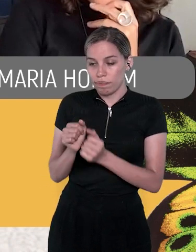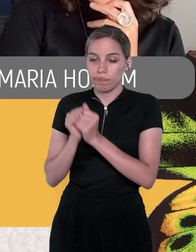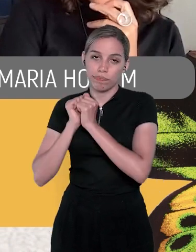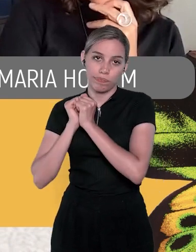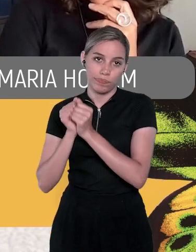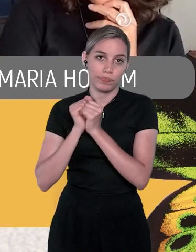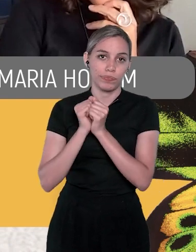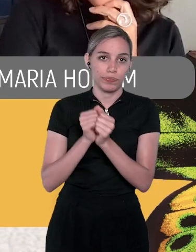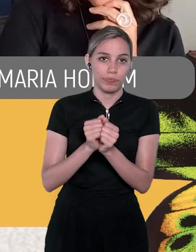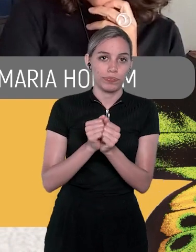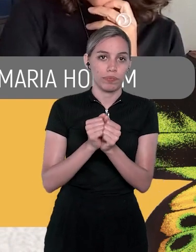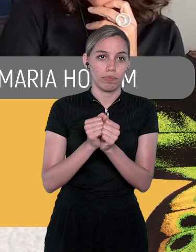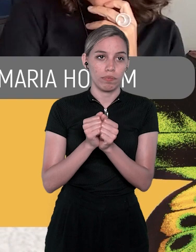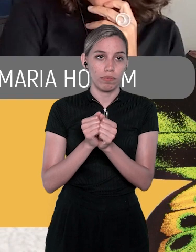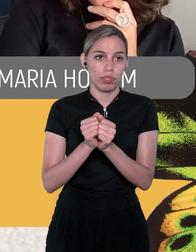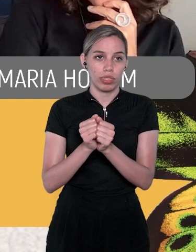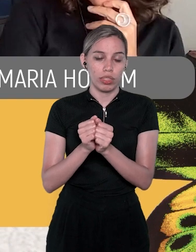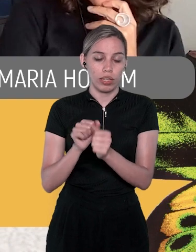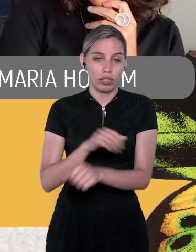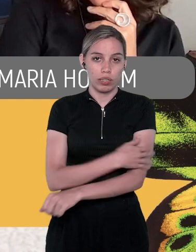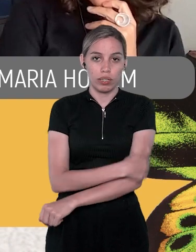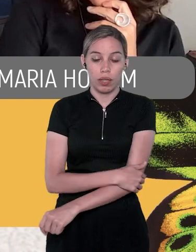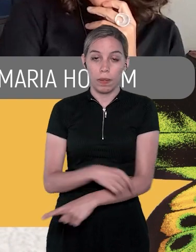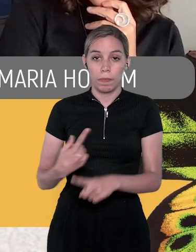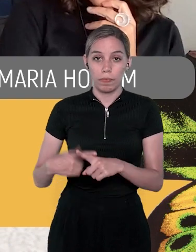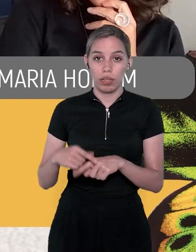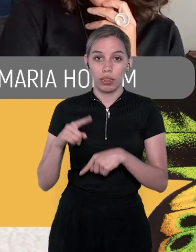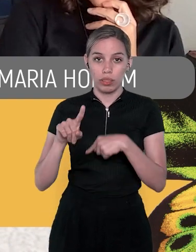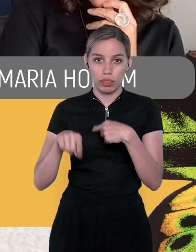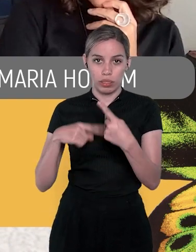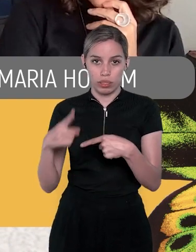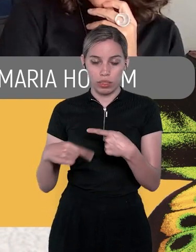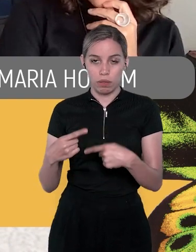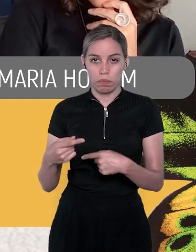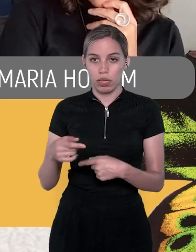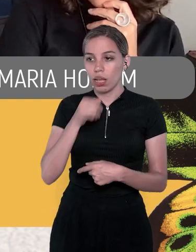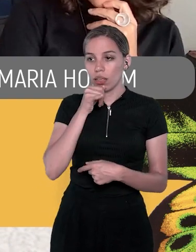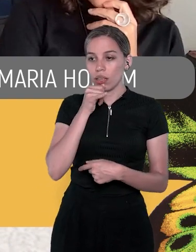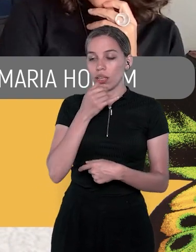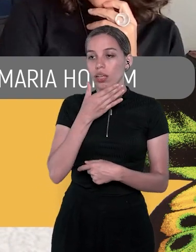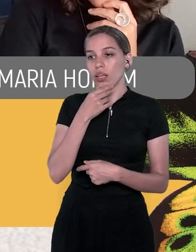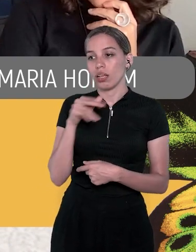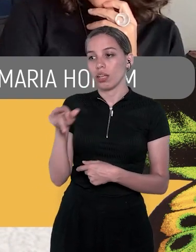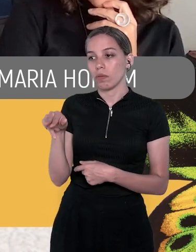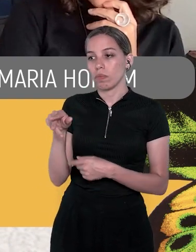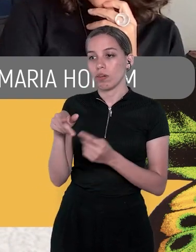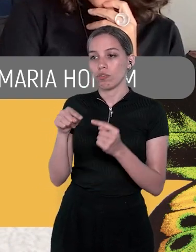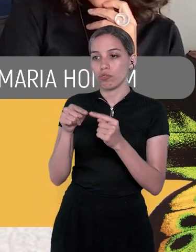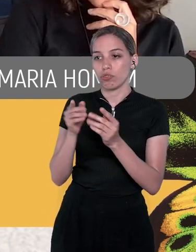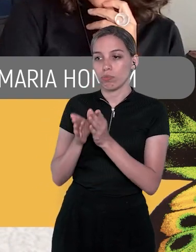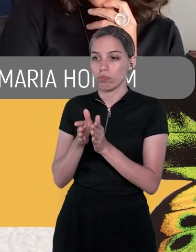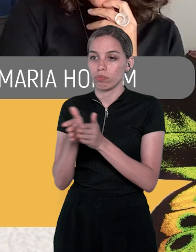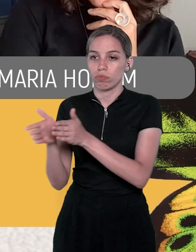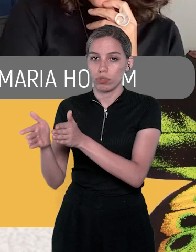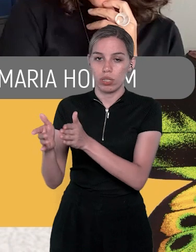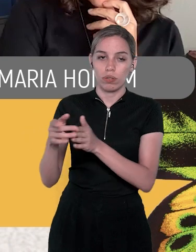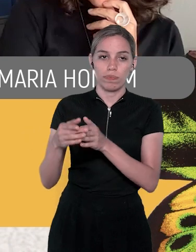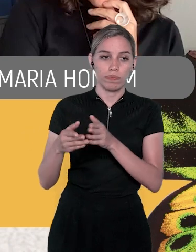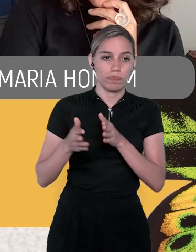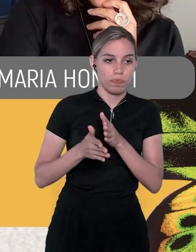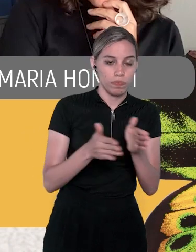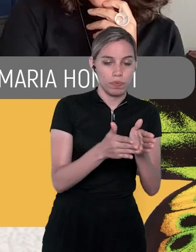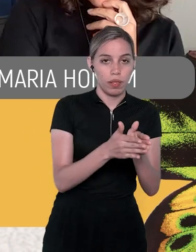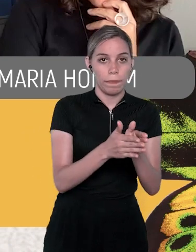que depois os irmãos tendem a tomar caminhos diferentes, aí é que eles começam a realmente construir as